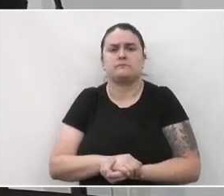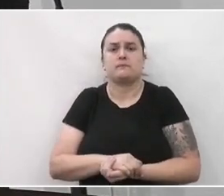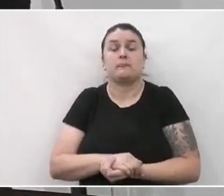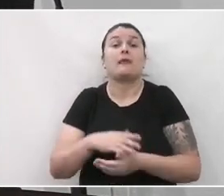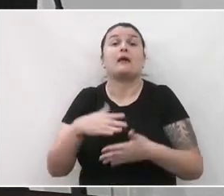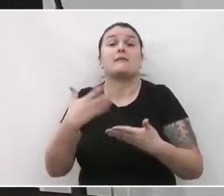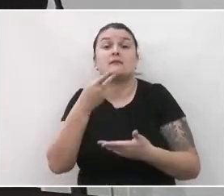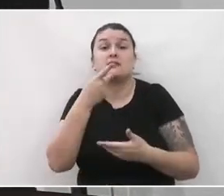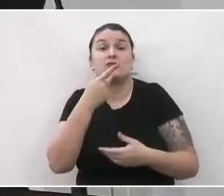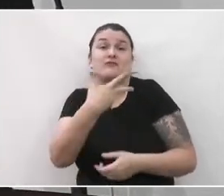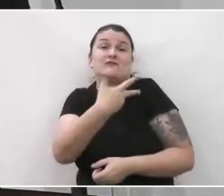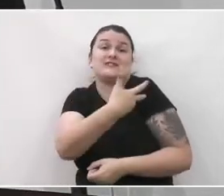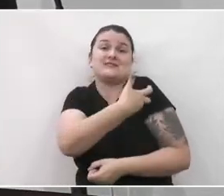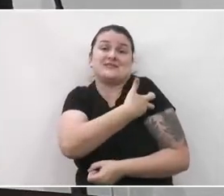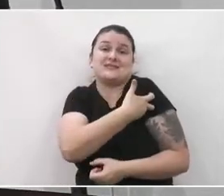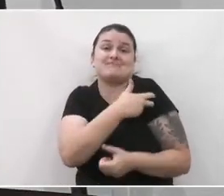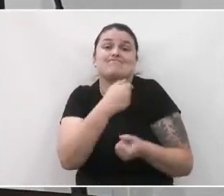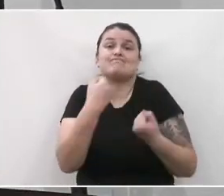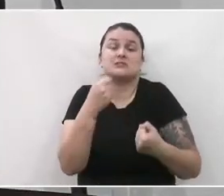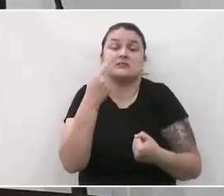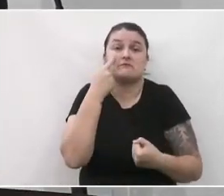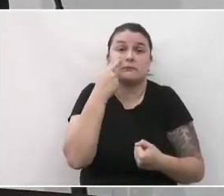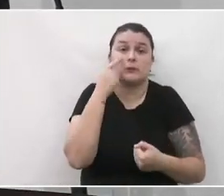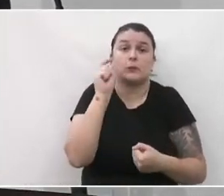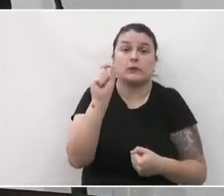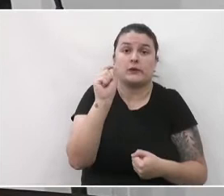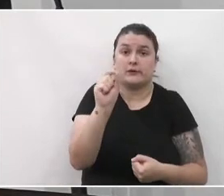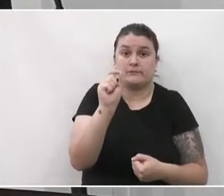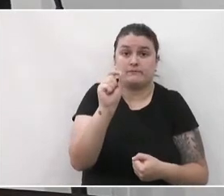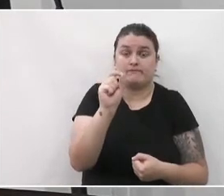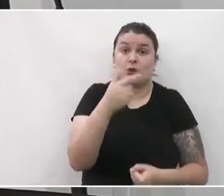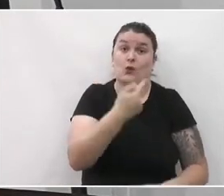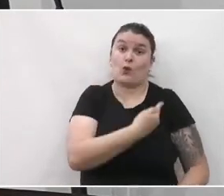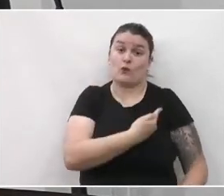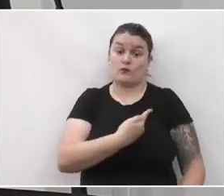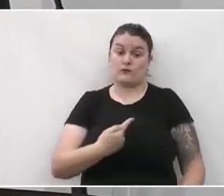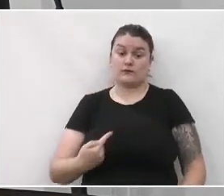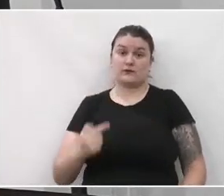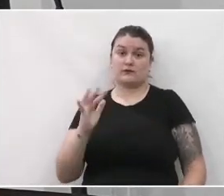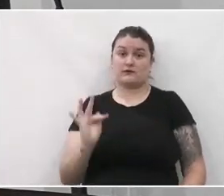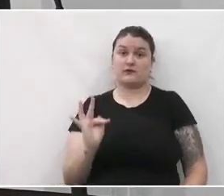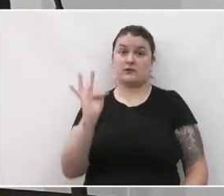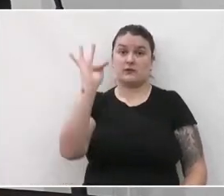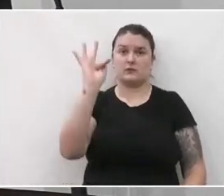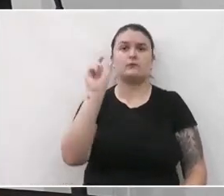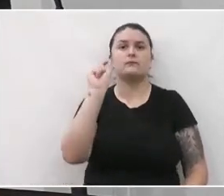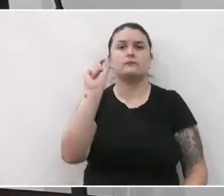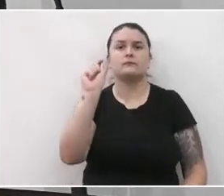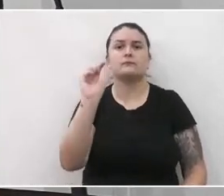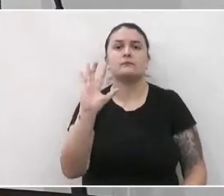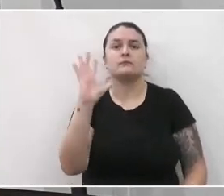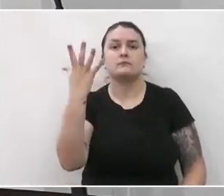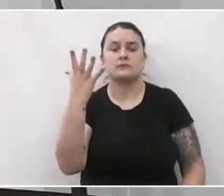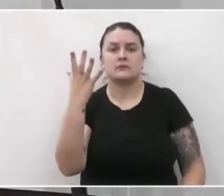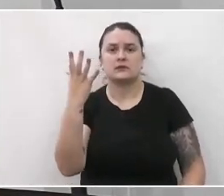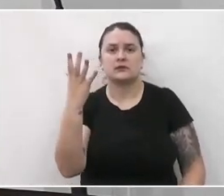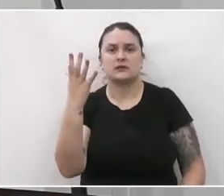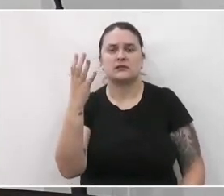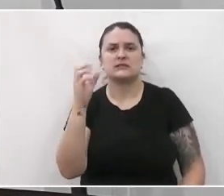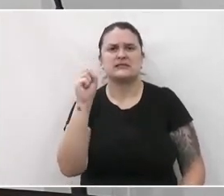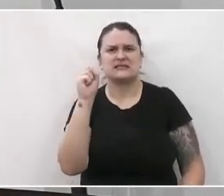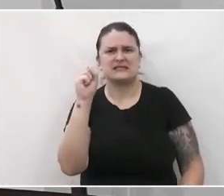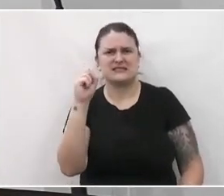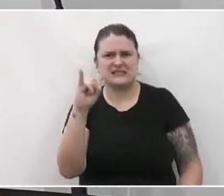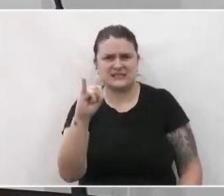à vacinação. Isso depende muito do governo federal. O que acontece? A partir do momento que o